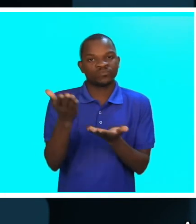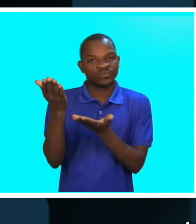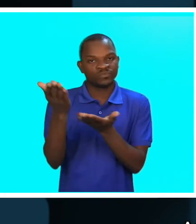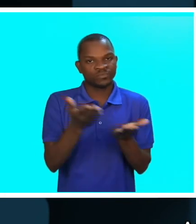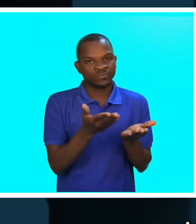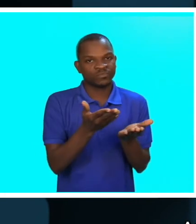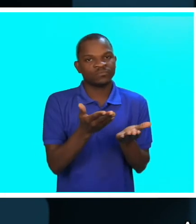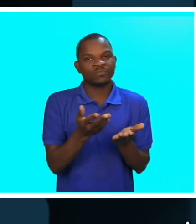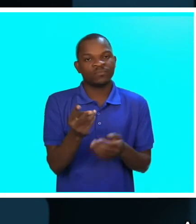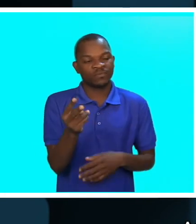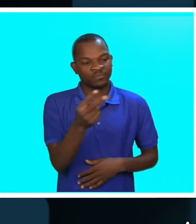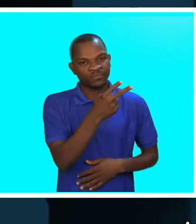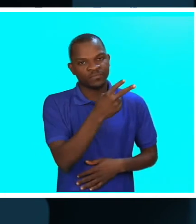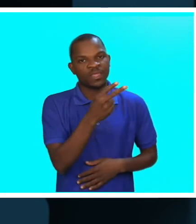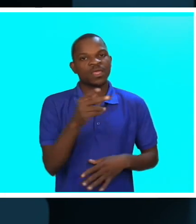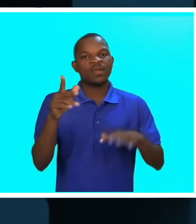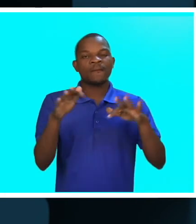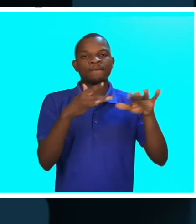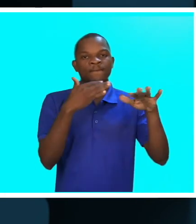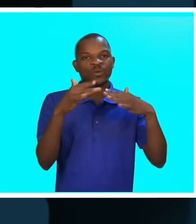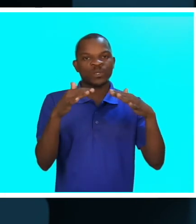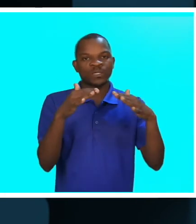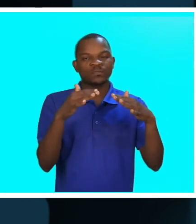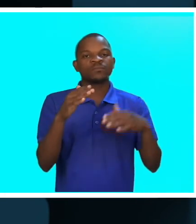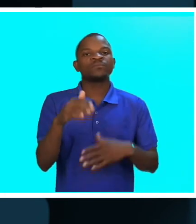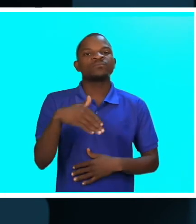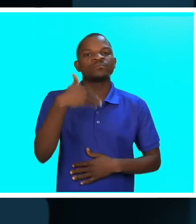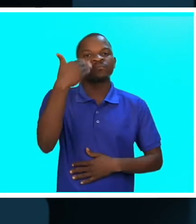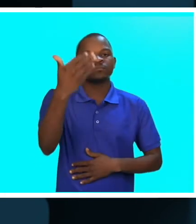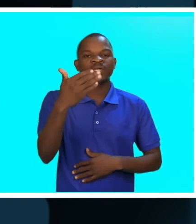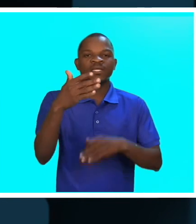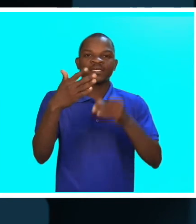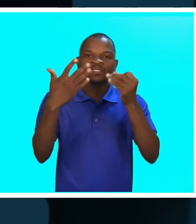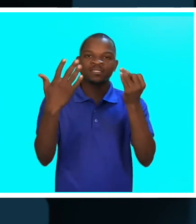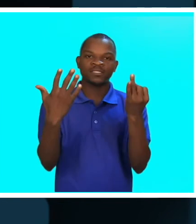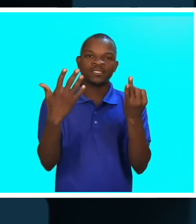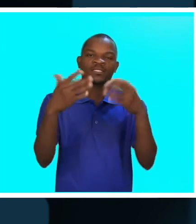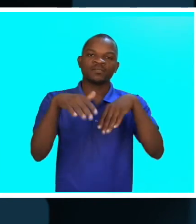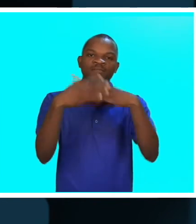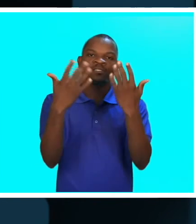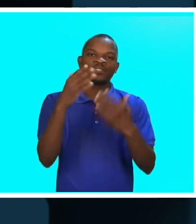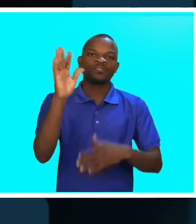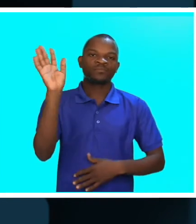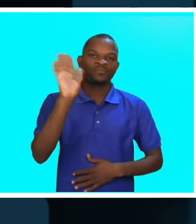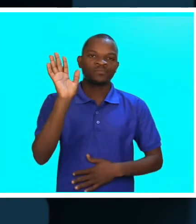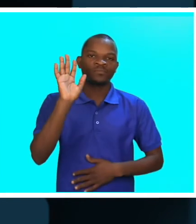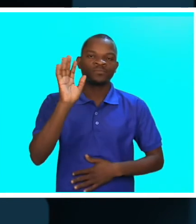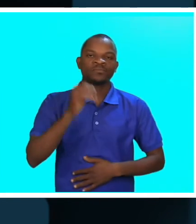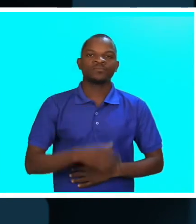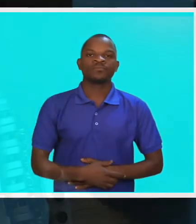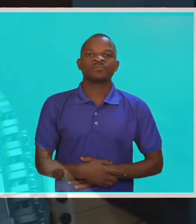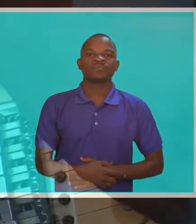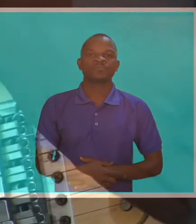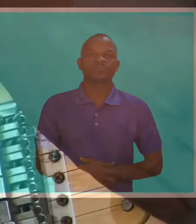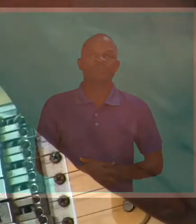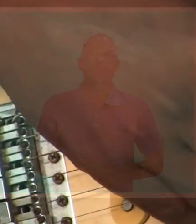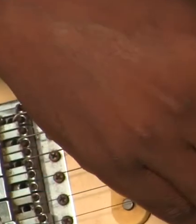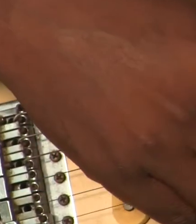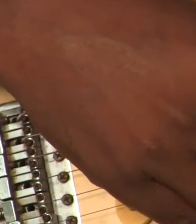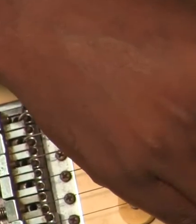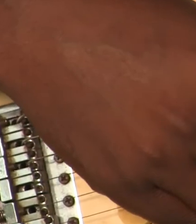já, convido para acompanhar esta música. Nós voltamos daqui a 7 dias. Até lá.